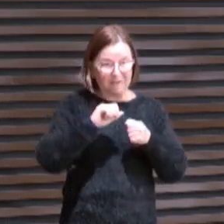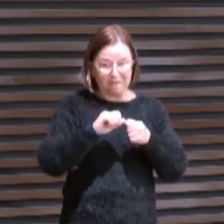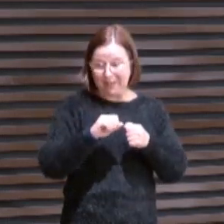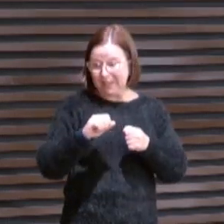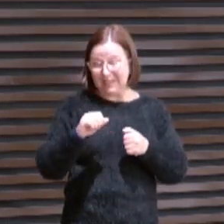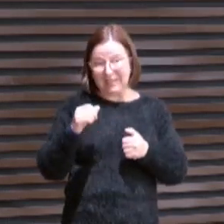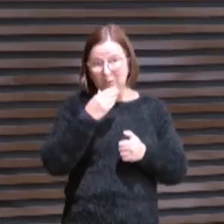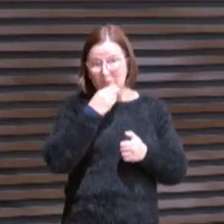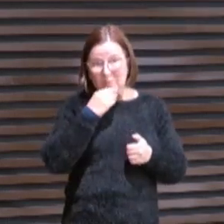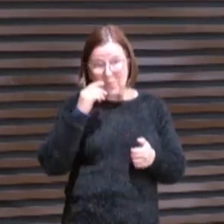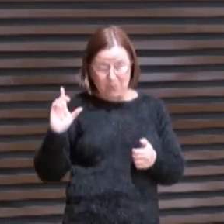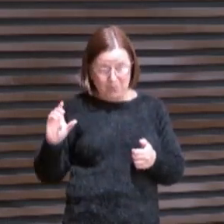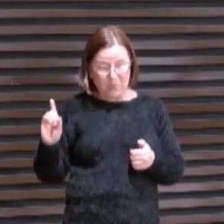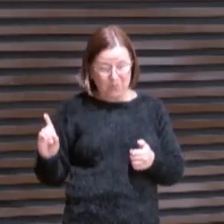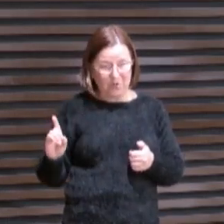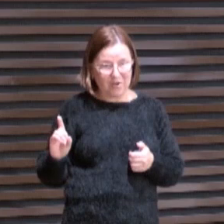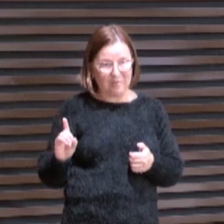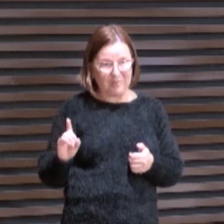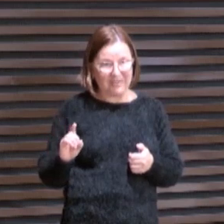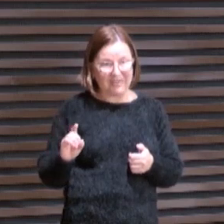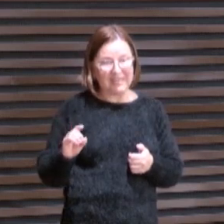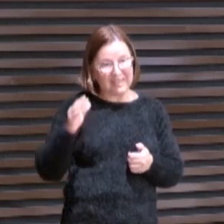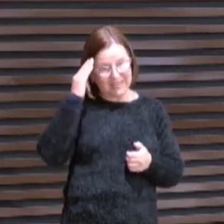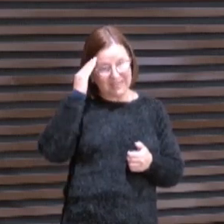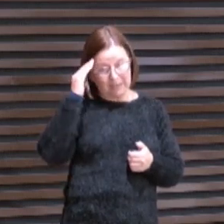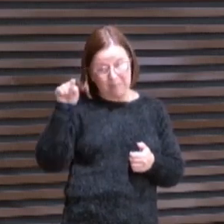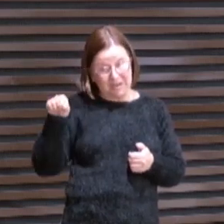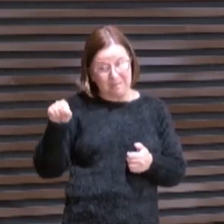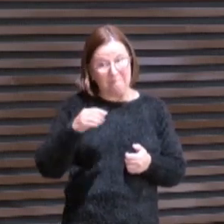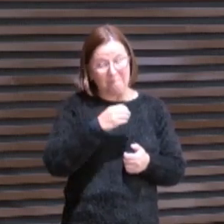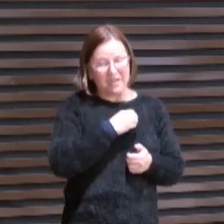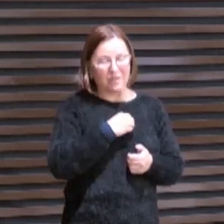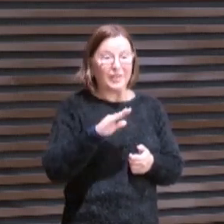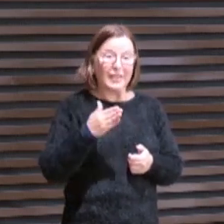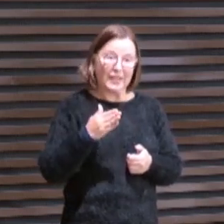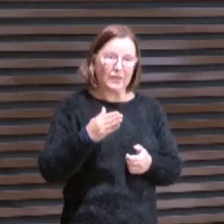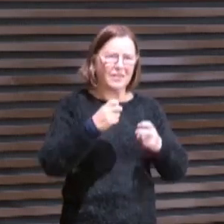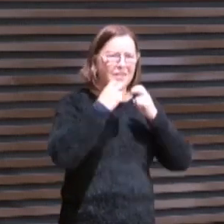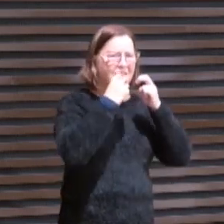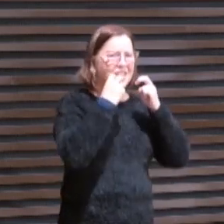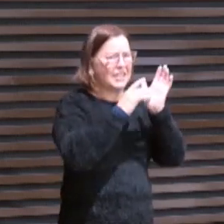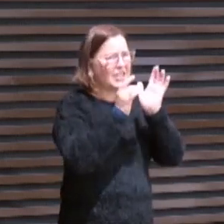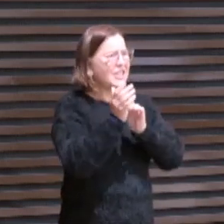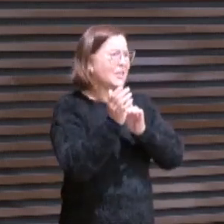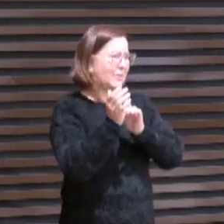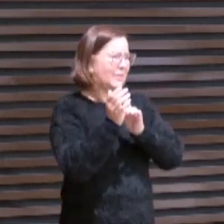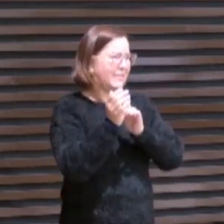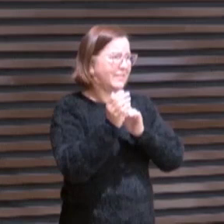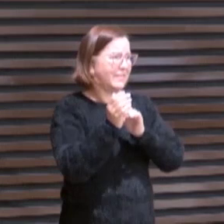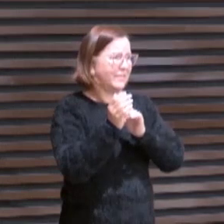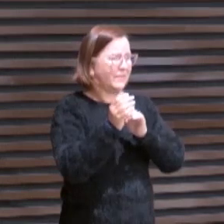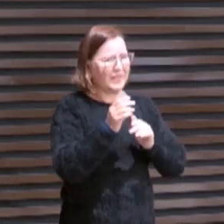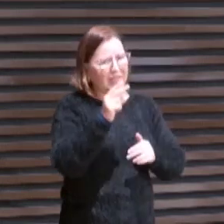ser convencido do pecado, ele grita para Jesus, Jesus, não